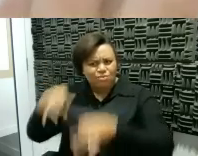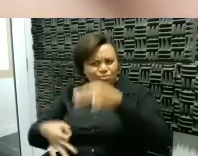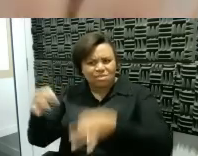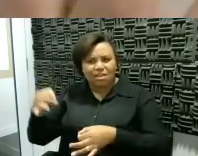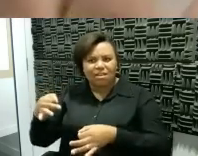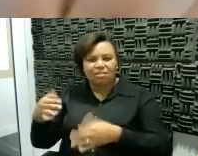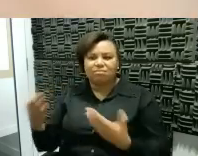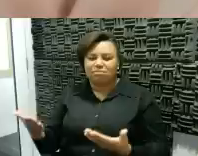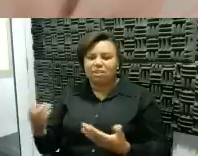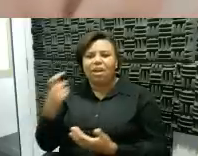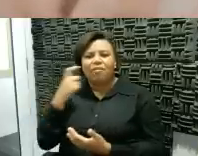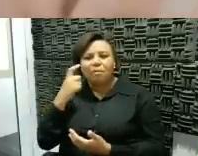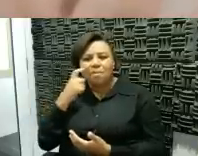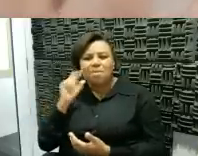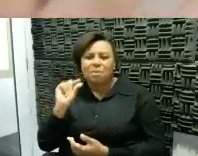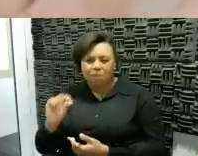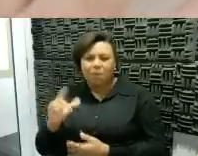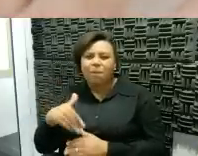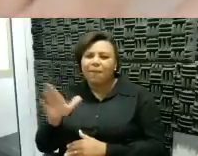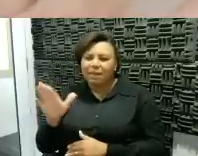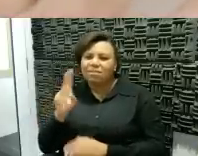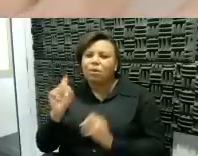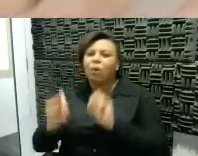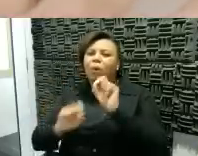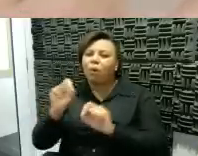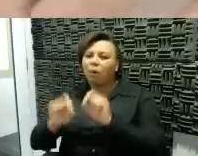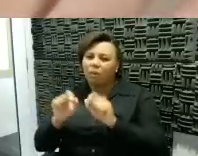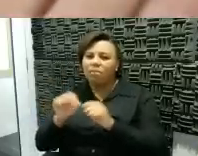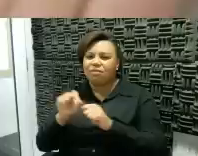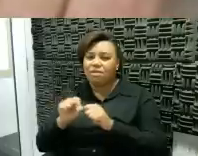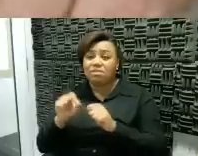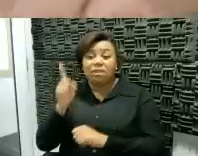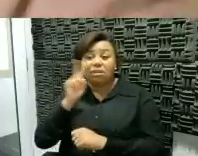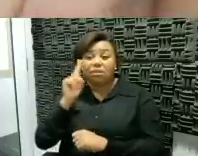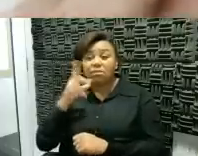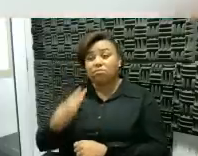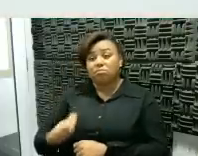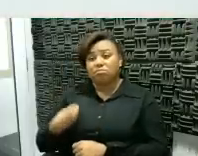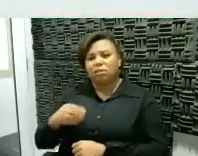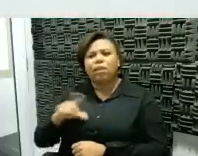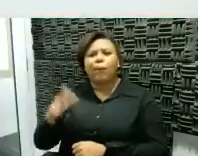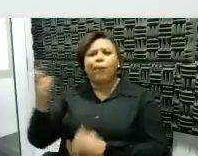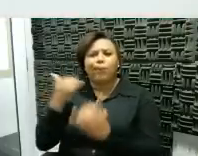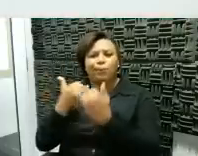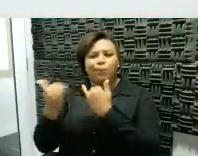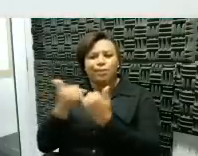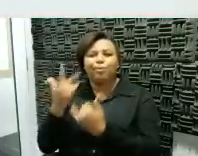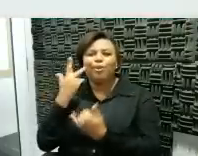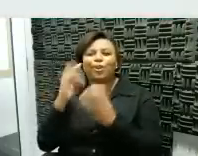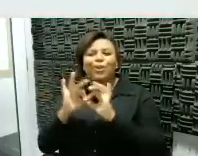a gente consegue fazer no nosso dia a dia tem um outro exemplo também muito comum que a gente vocês vão